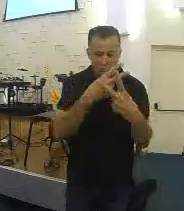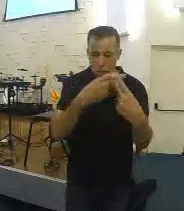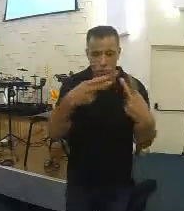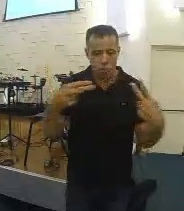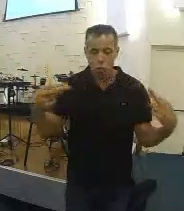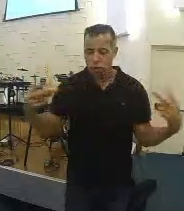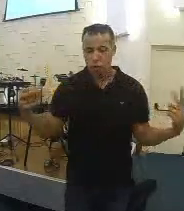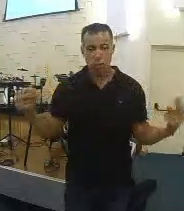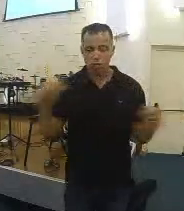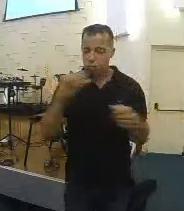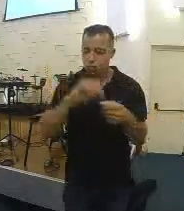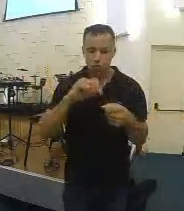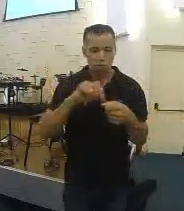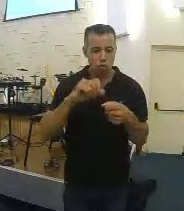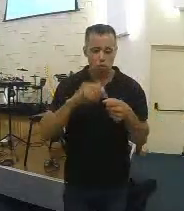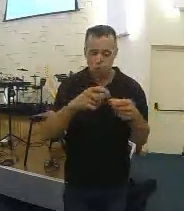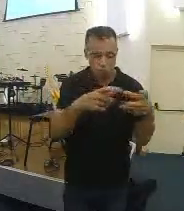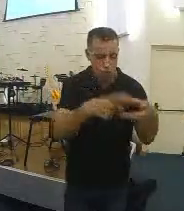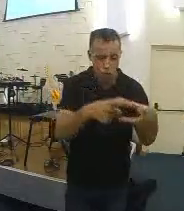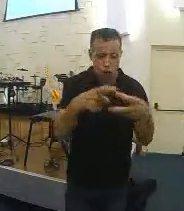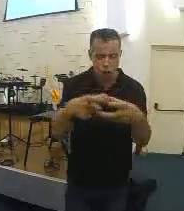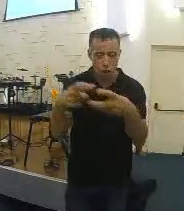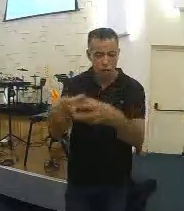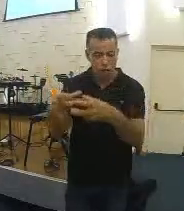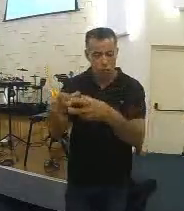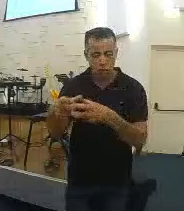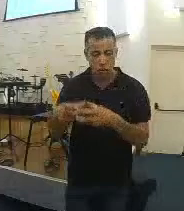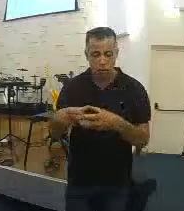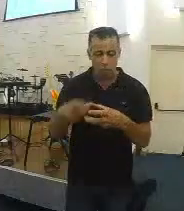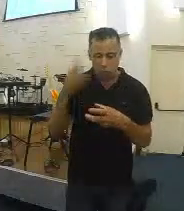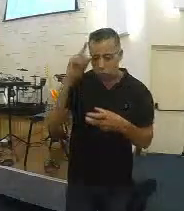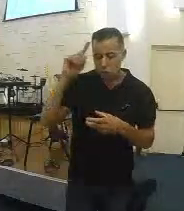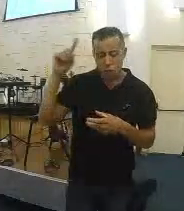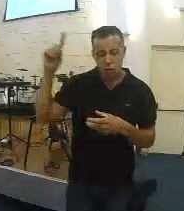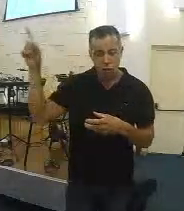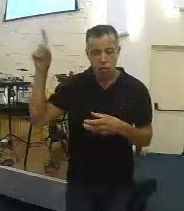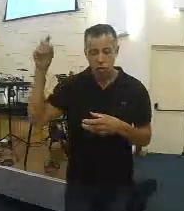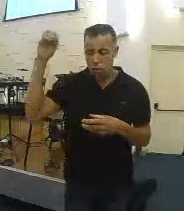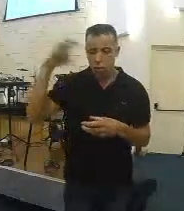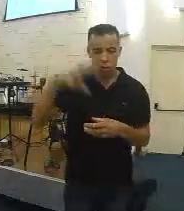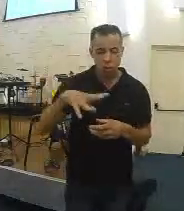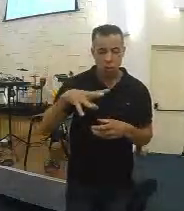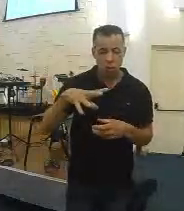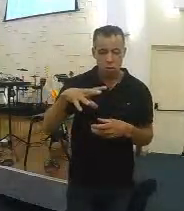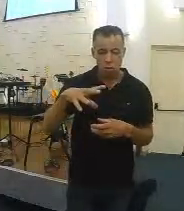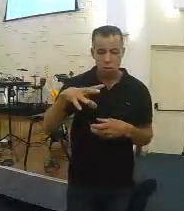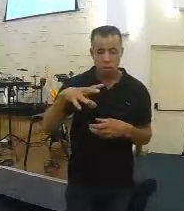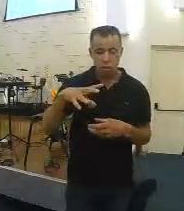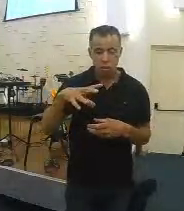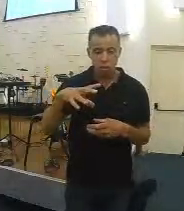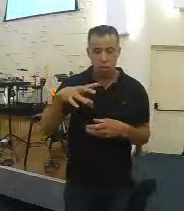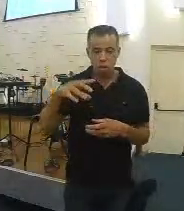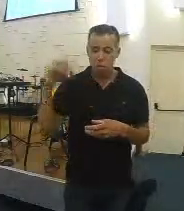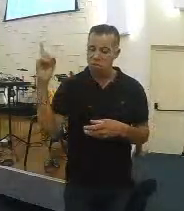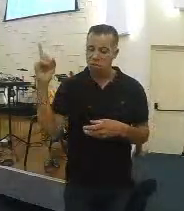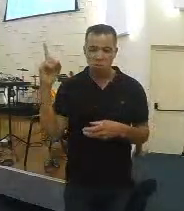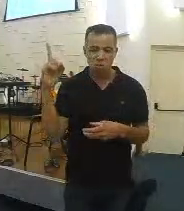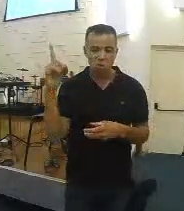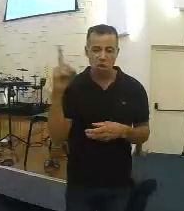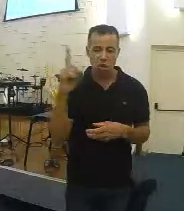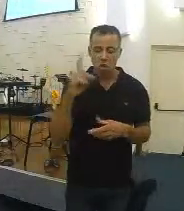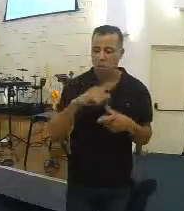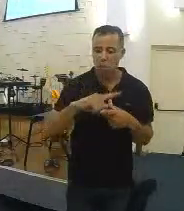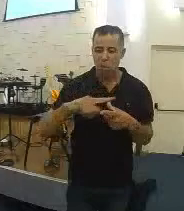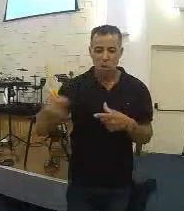Deus onde Ele te colocou. Não viva sem rumo, peregrinando como Jonatas. Ele não era fiel ao Senhor e nem ao